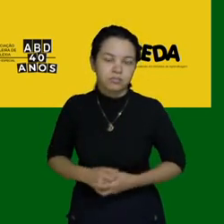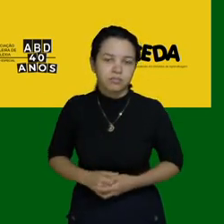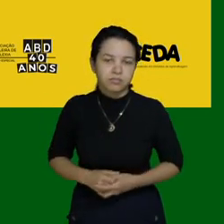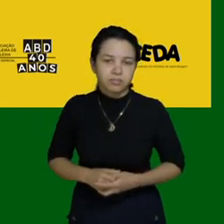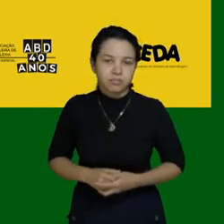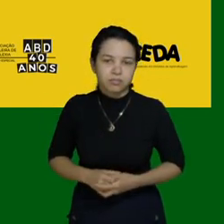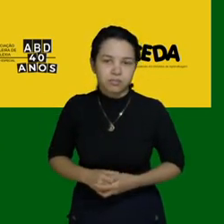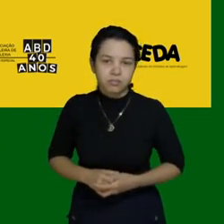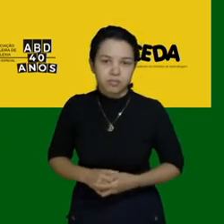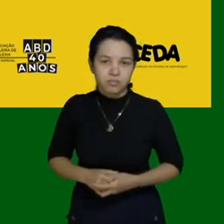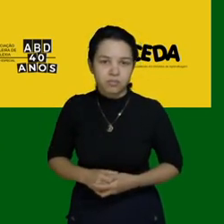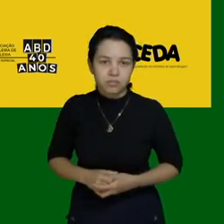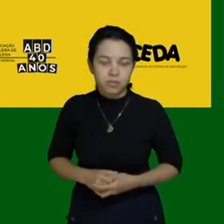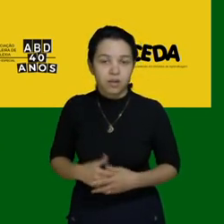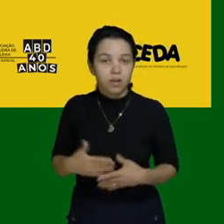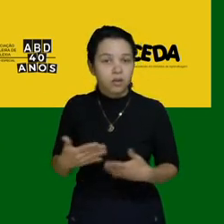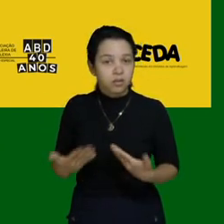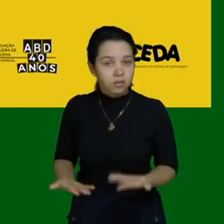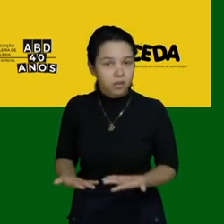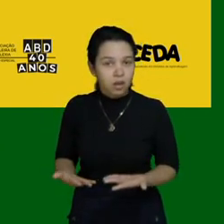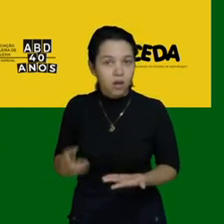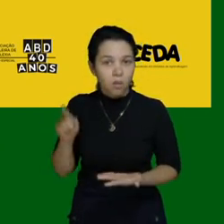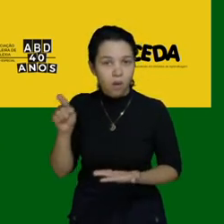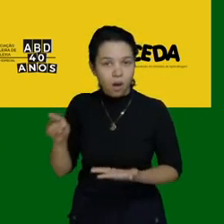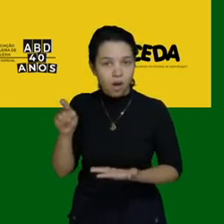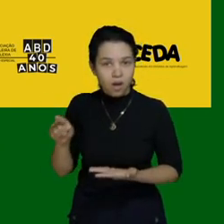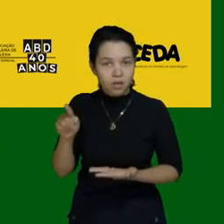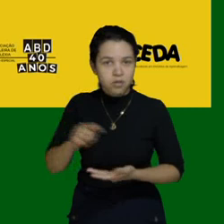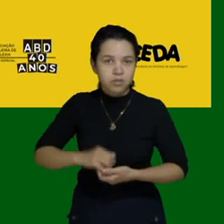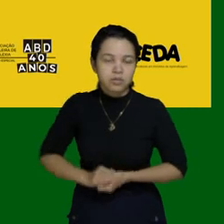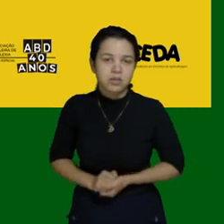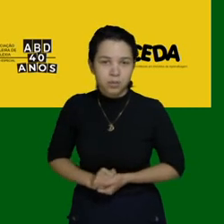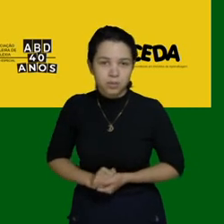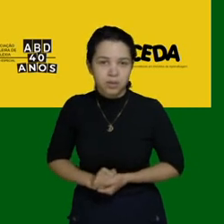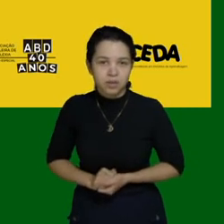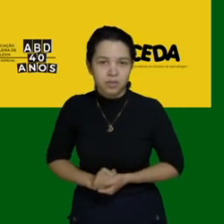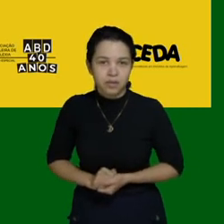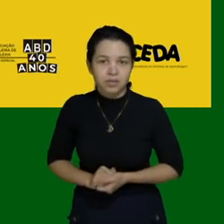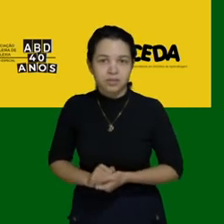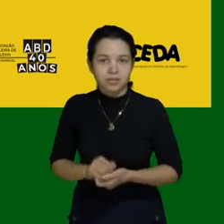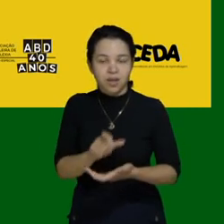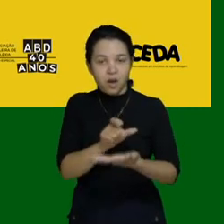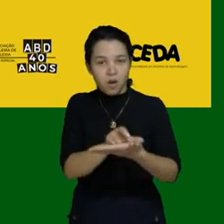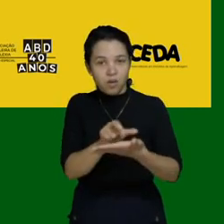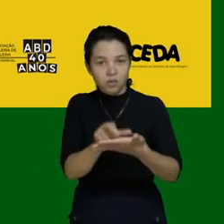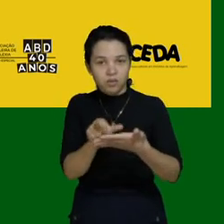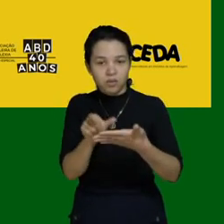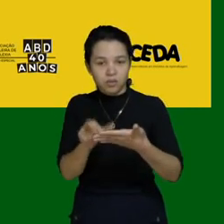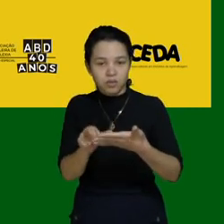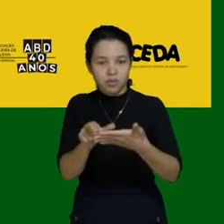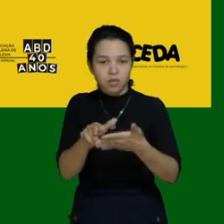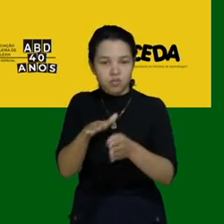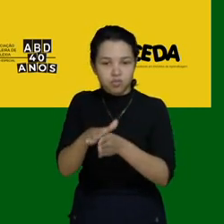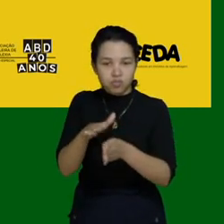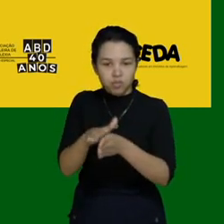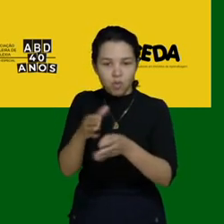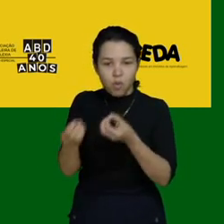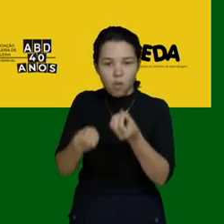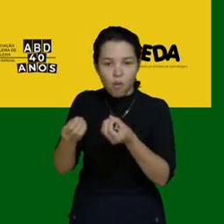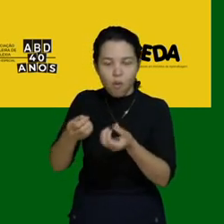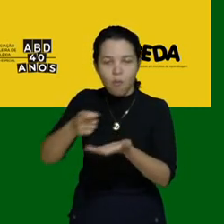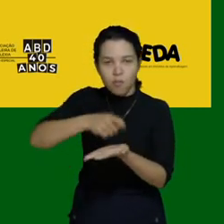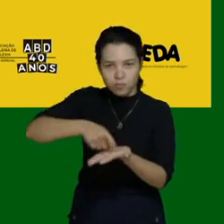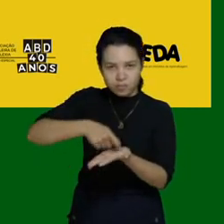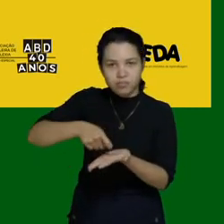né então a instrução ortográfica lógico a gente tem que instruir bastante meus PA principalmente assim os